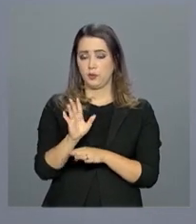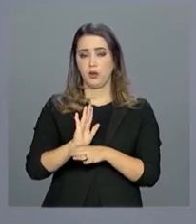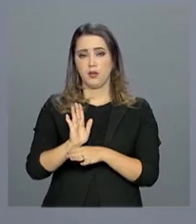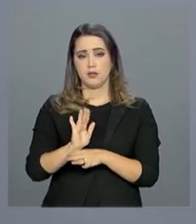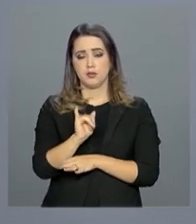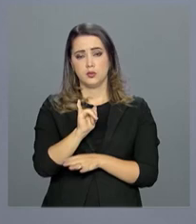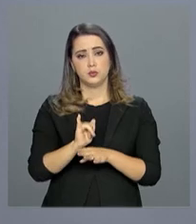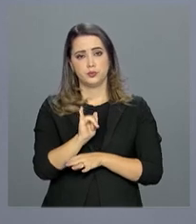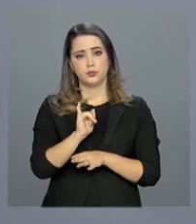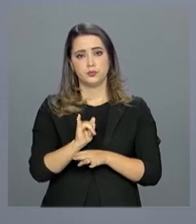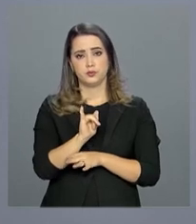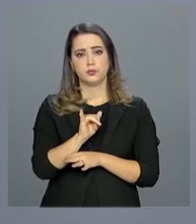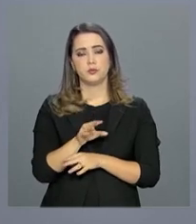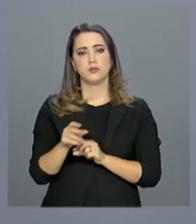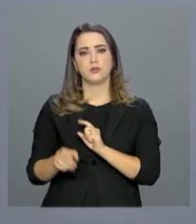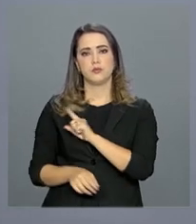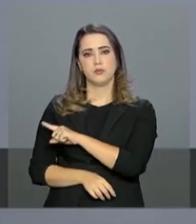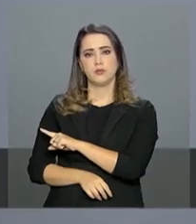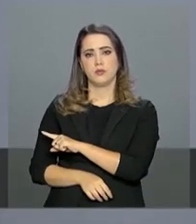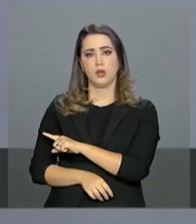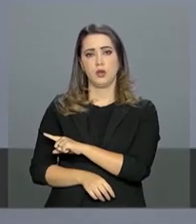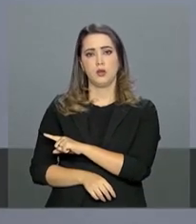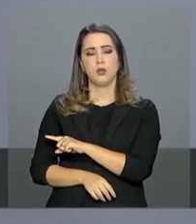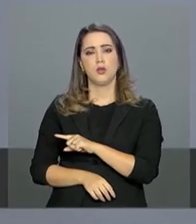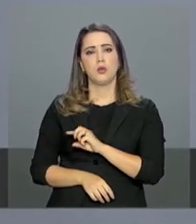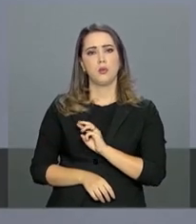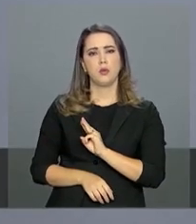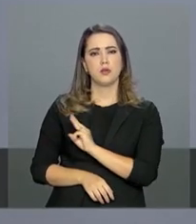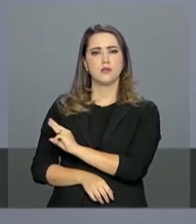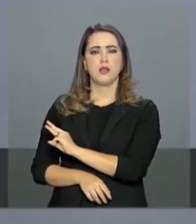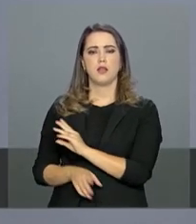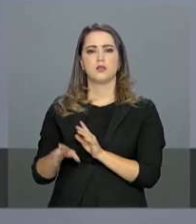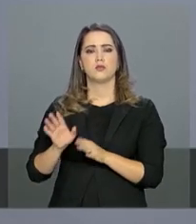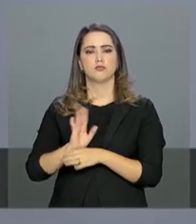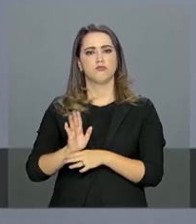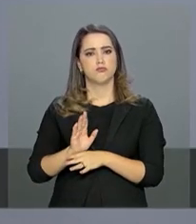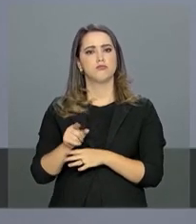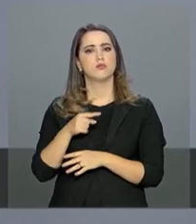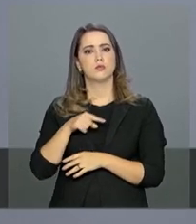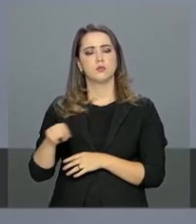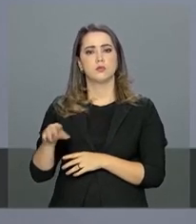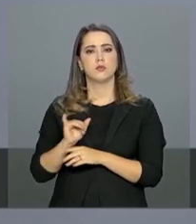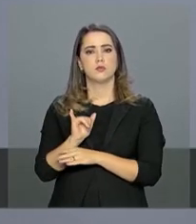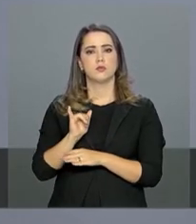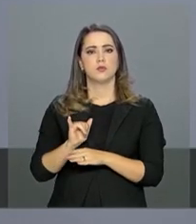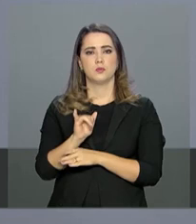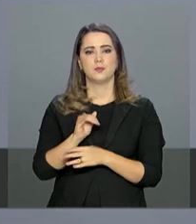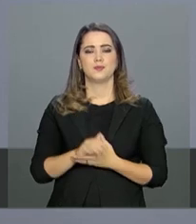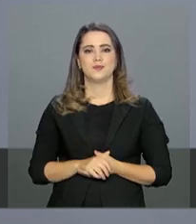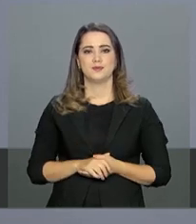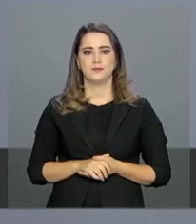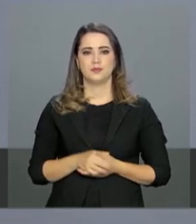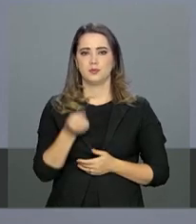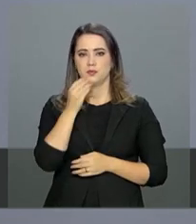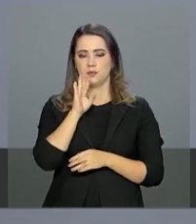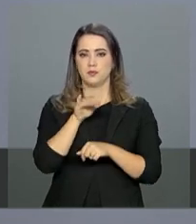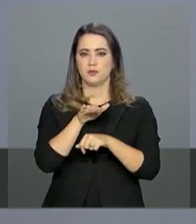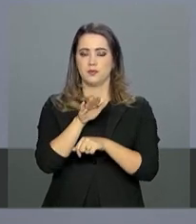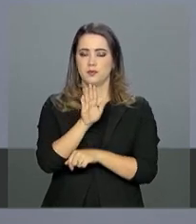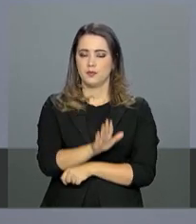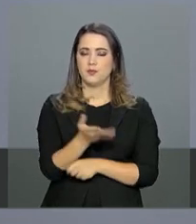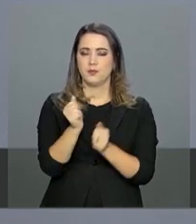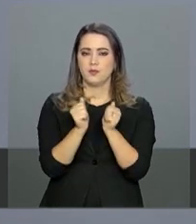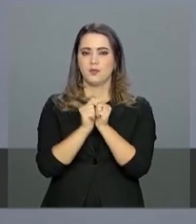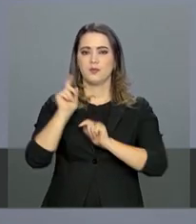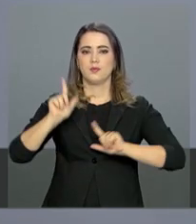ao vivo da nbr pelo site e todas as nossas reportagens estão disponíveis em nosso canal no youtube uma boa tarde pra